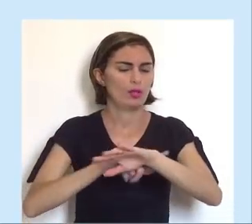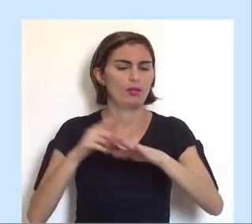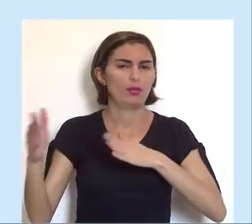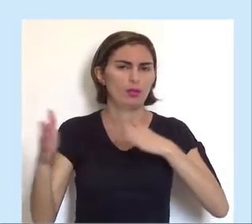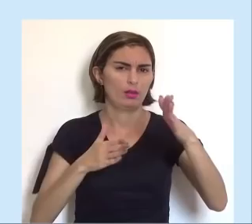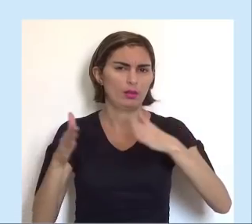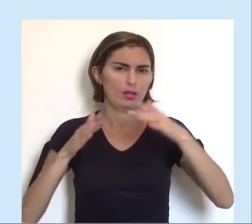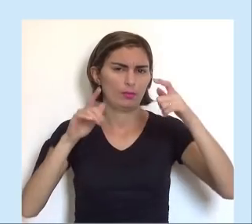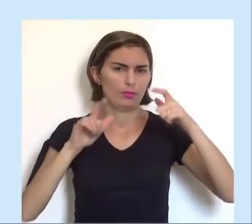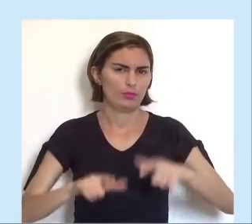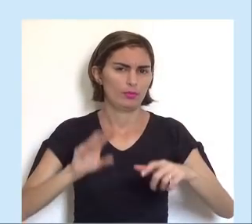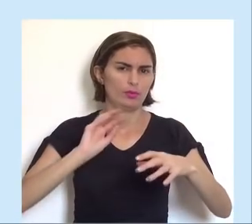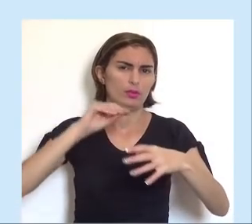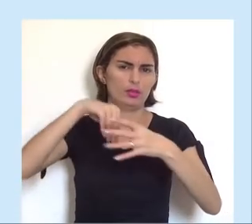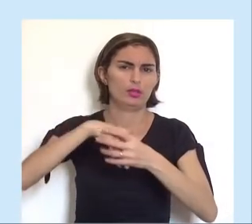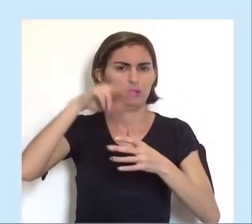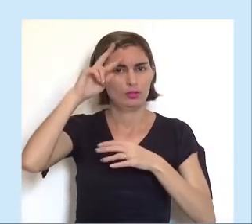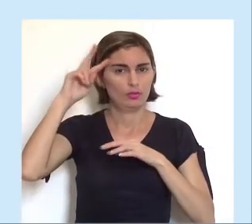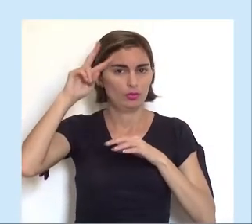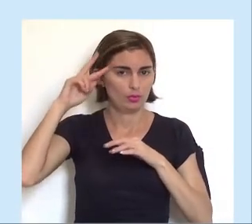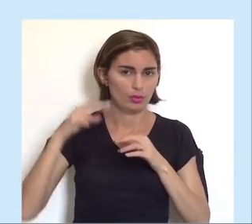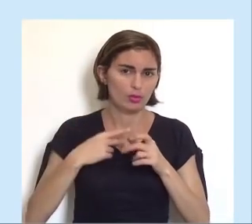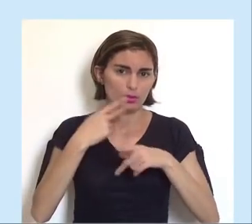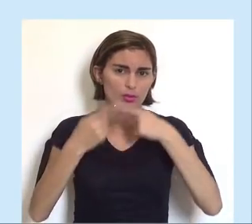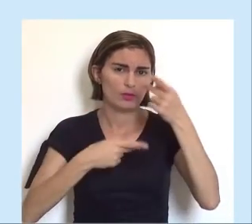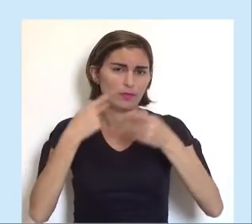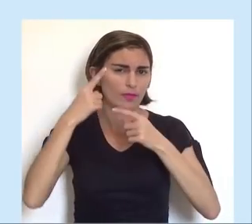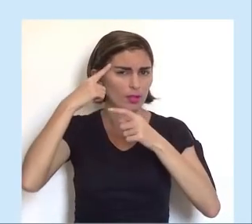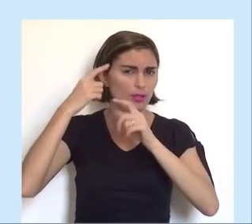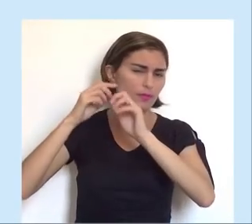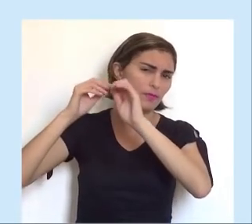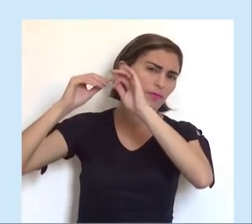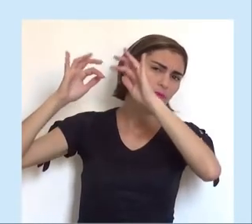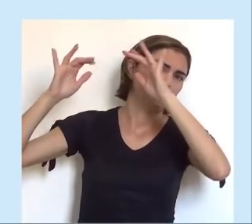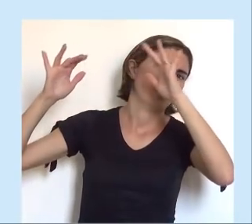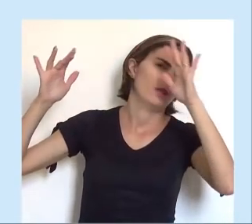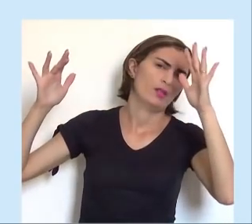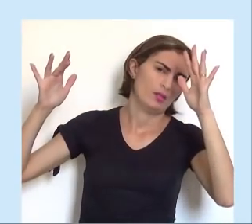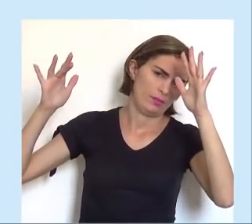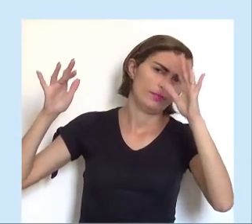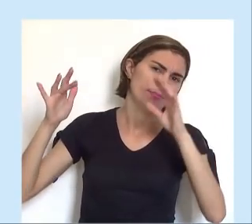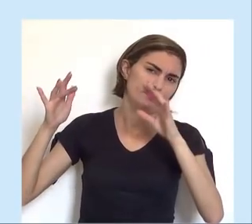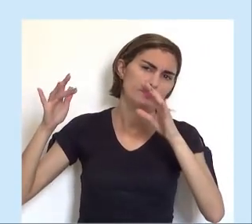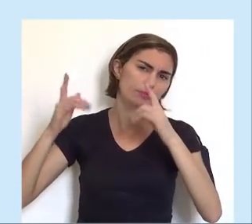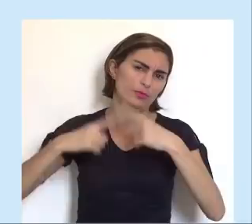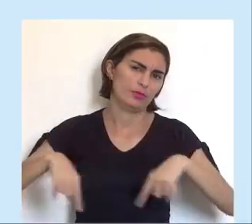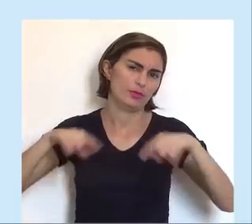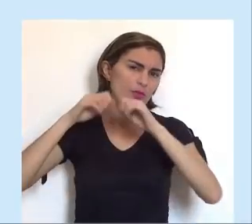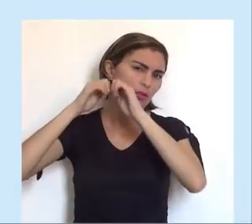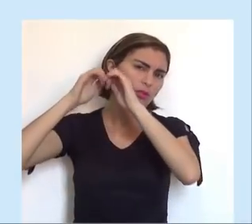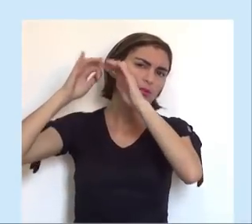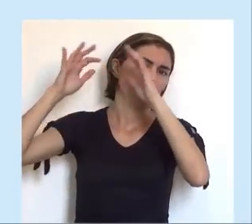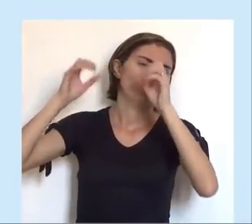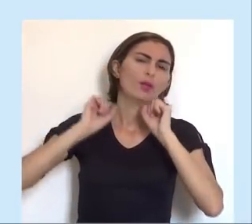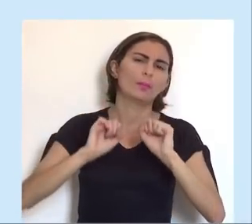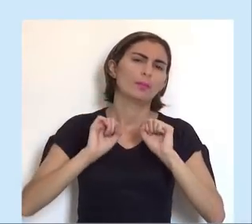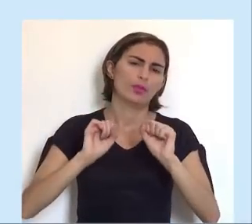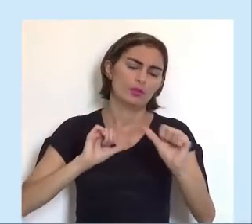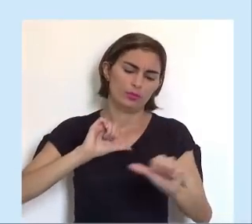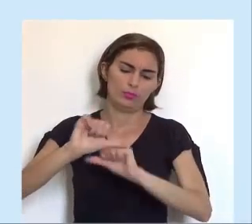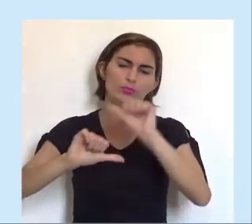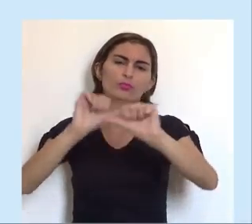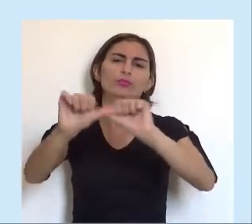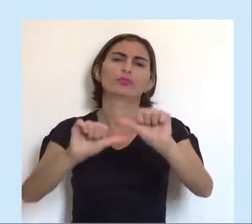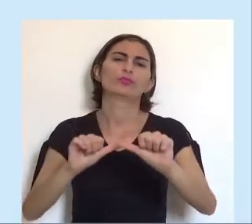espaço numa história. Afinal de contas, a gente está falando de ficção, do imaginário. E o imaginário, ele pode sim se